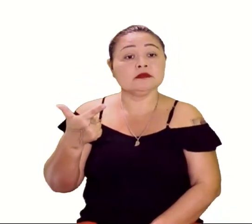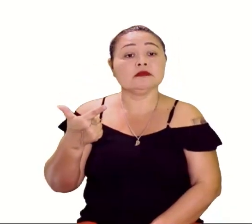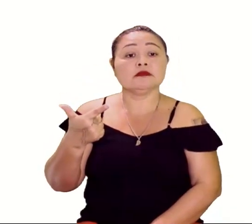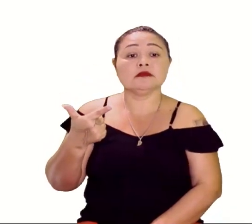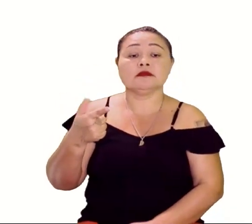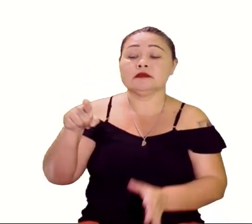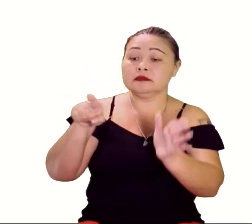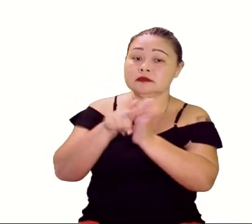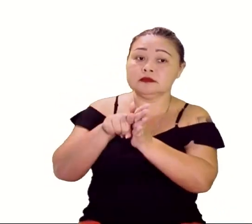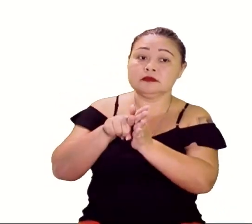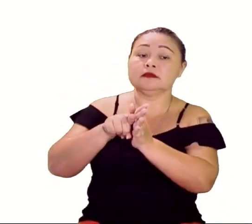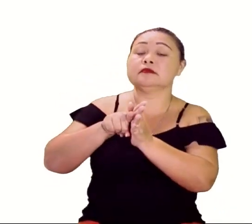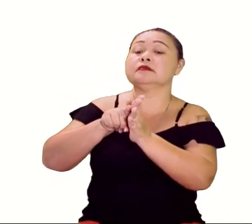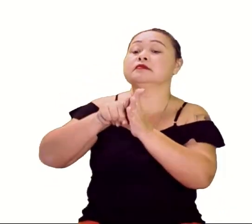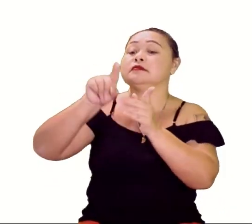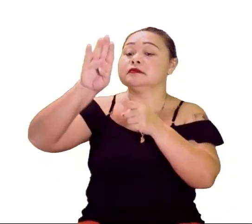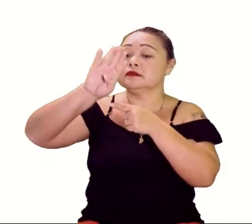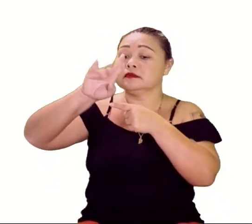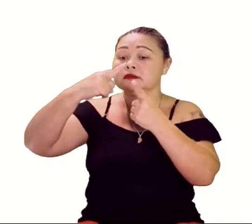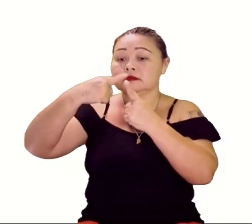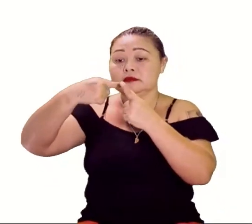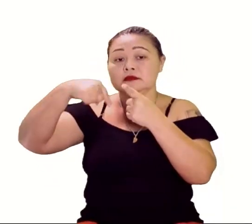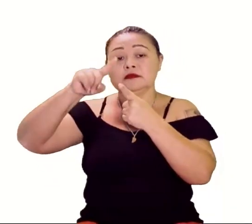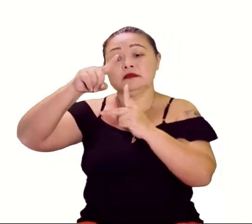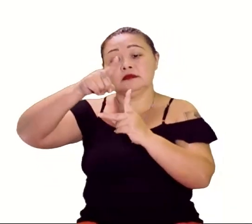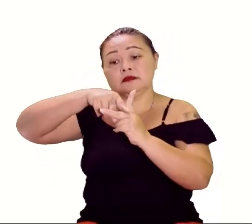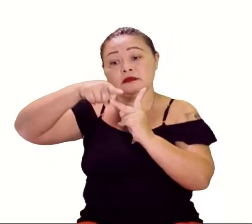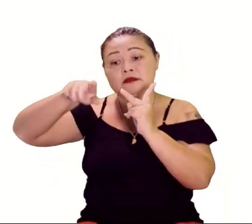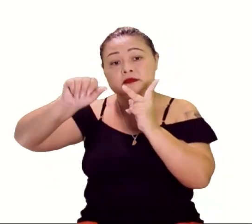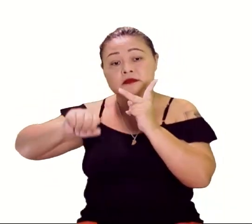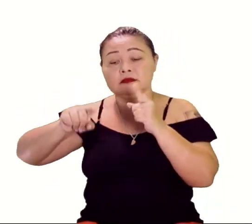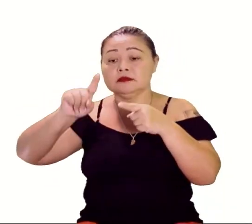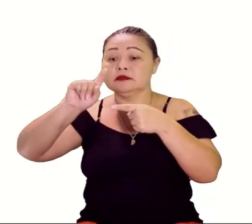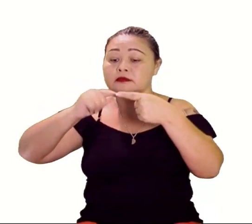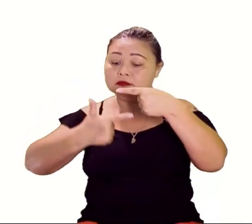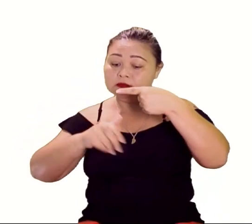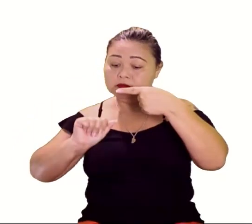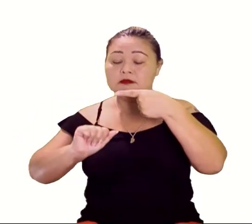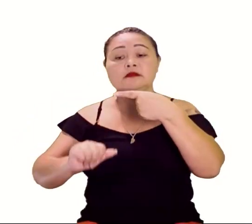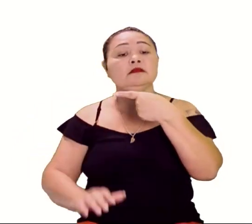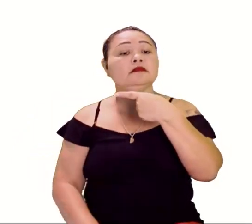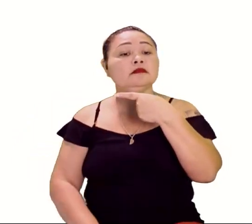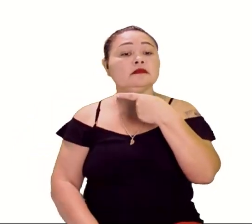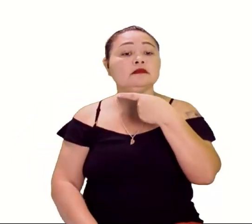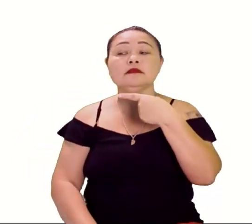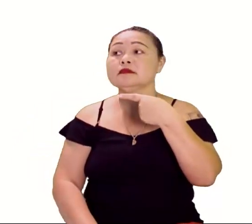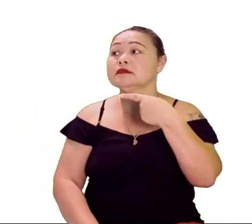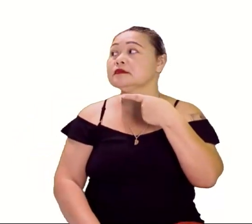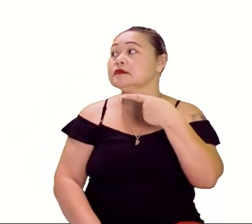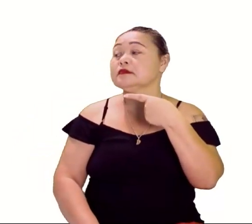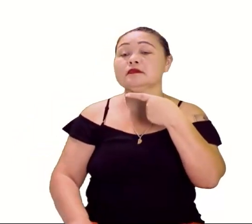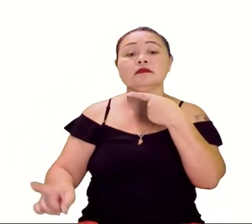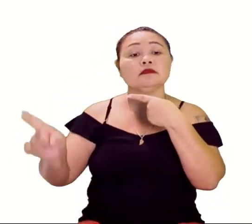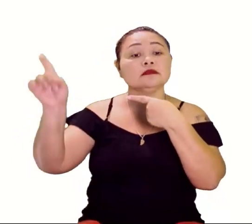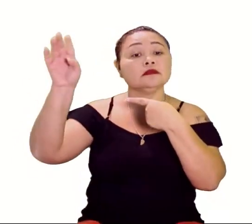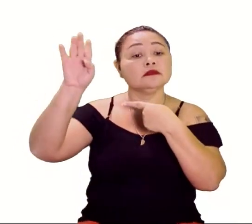Menos B mais ou menos a raiz de delta sobre 2 vezes O A. o A, né? Quem é o X? Vamos